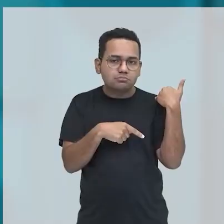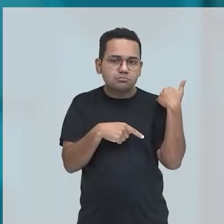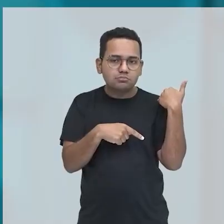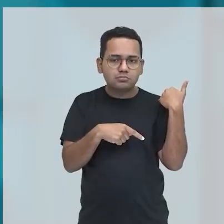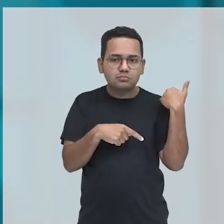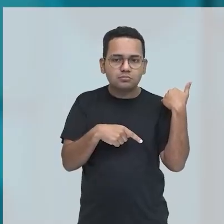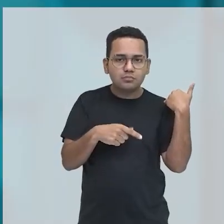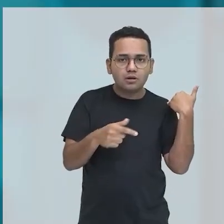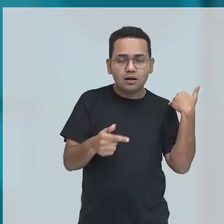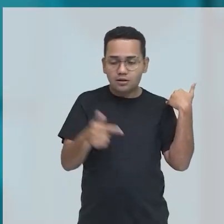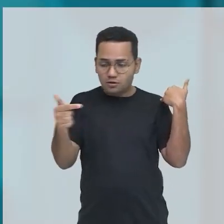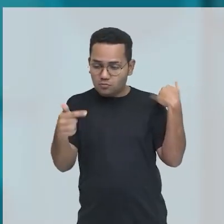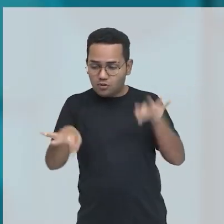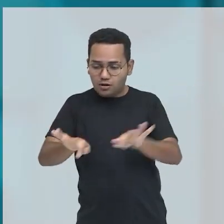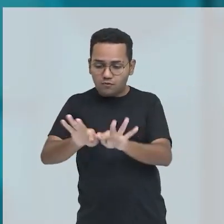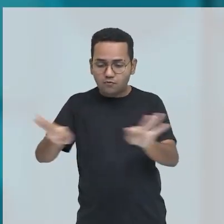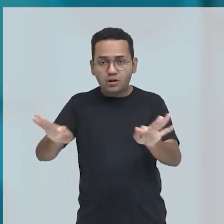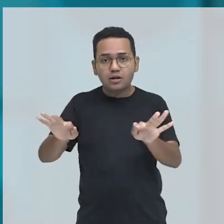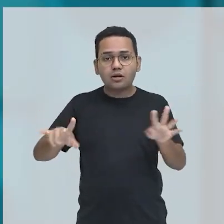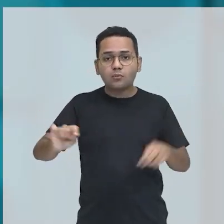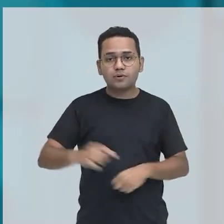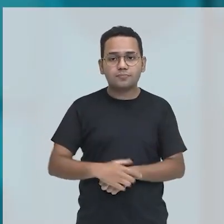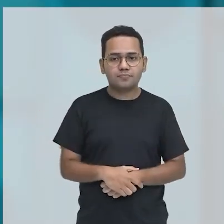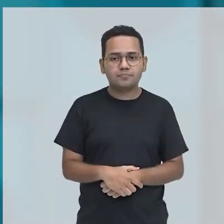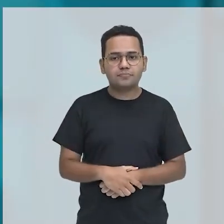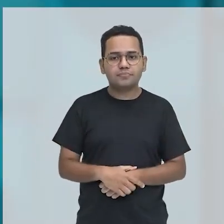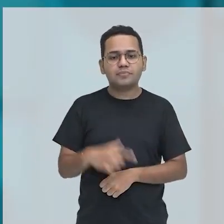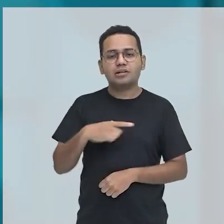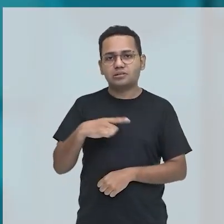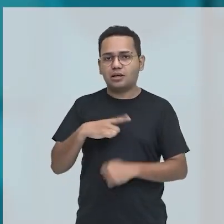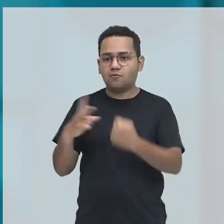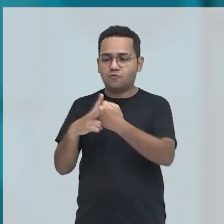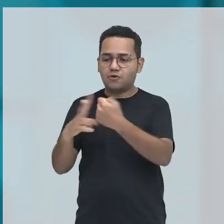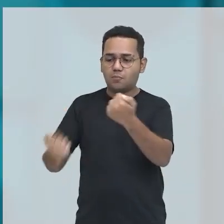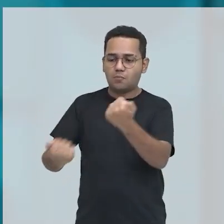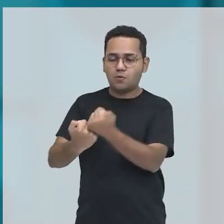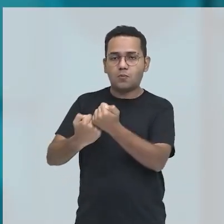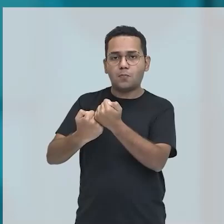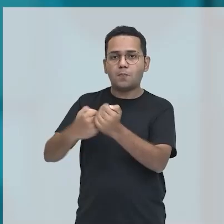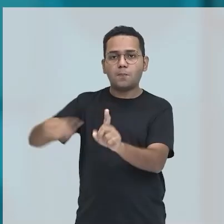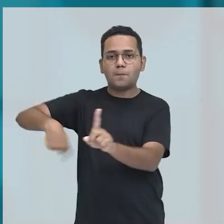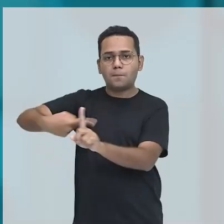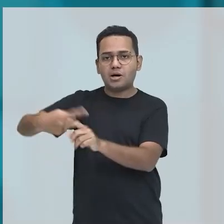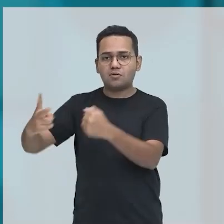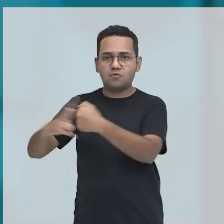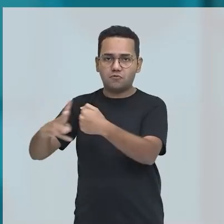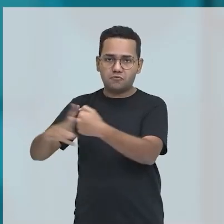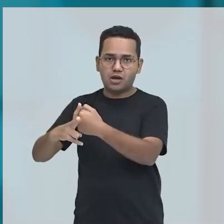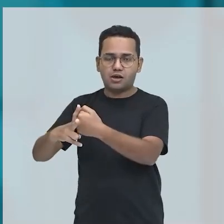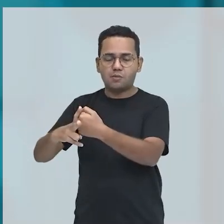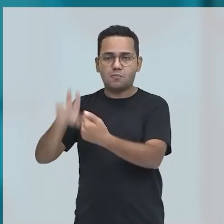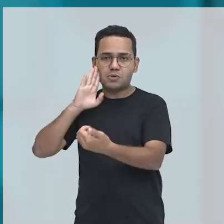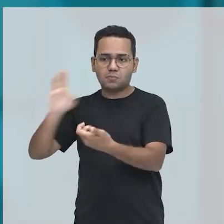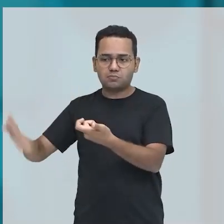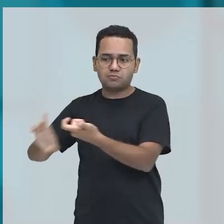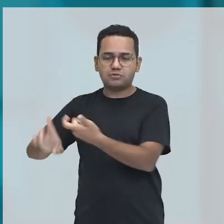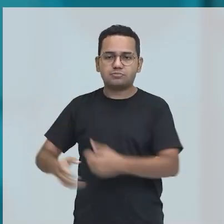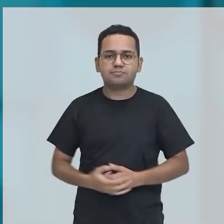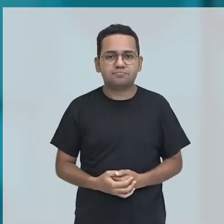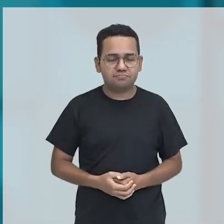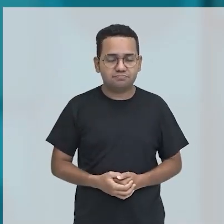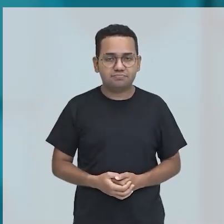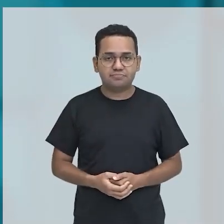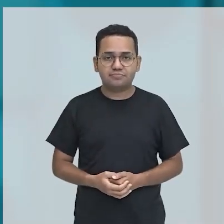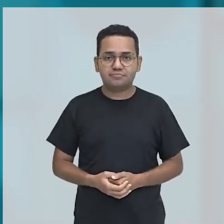e a segunda oração vai ter sempre ali a presença de um verbo modal mais o verbo principal no infinitivo. Tá certo?